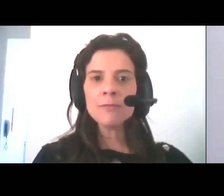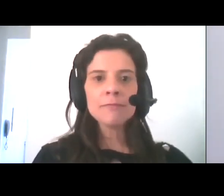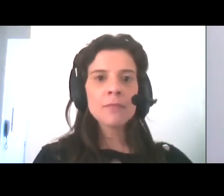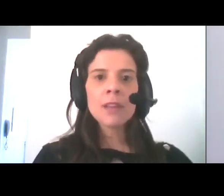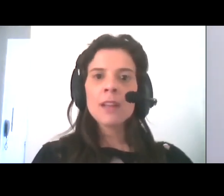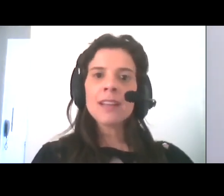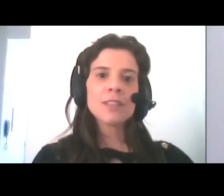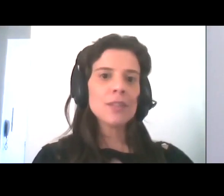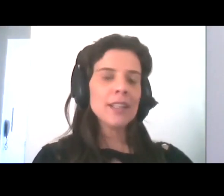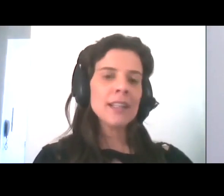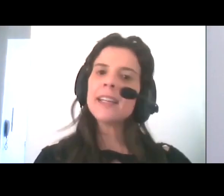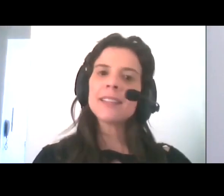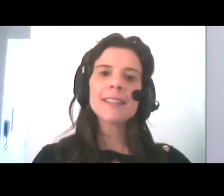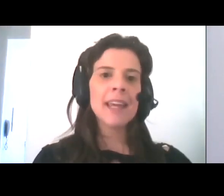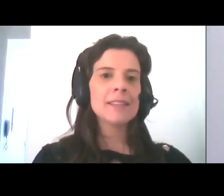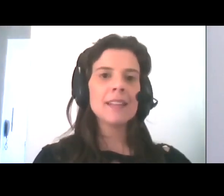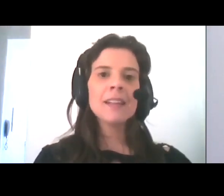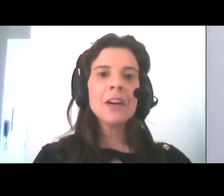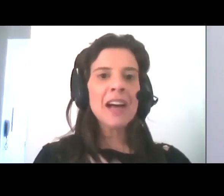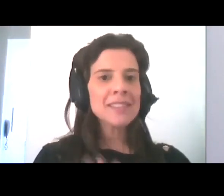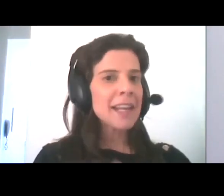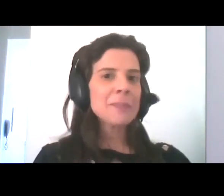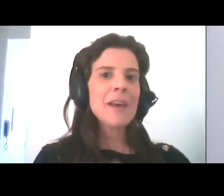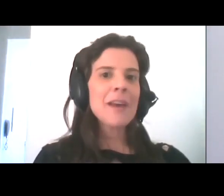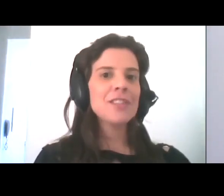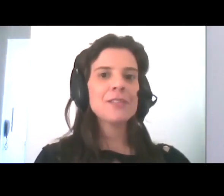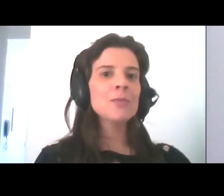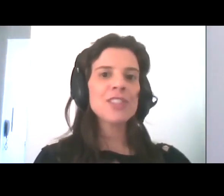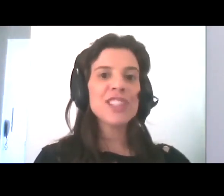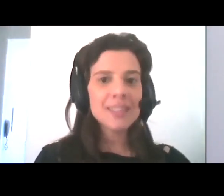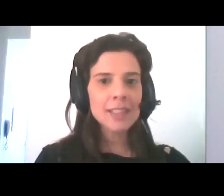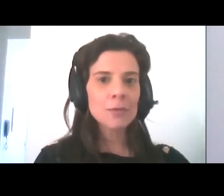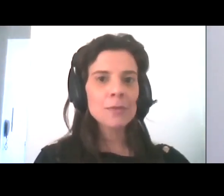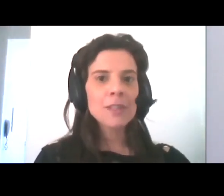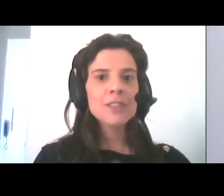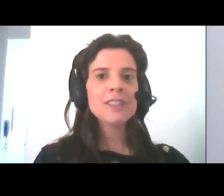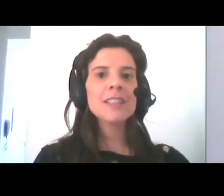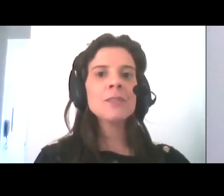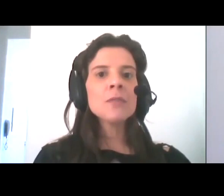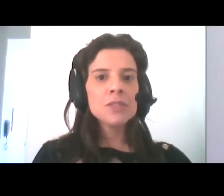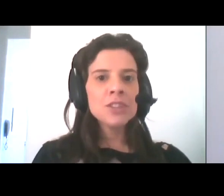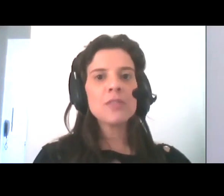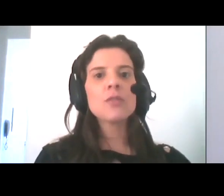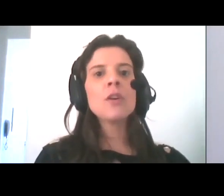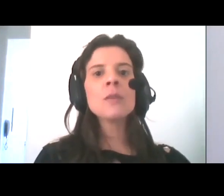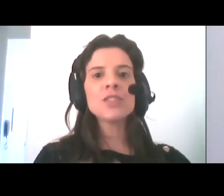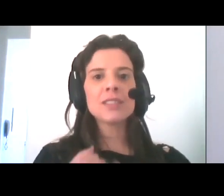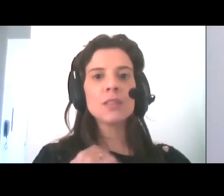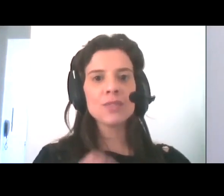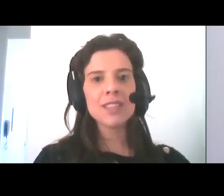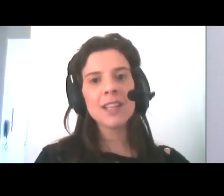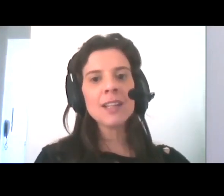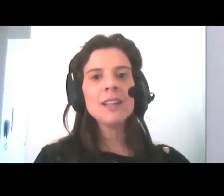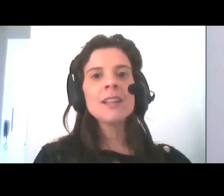direção, assessoria e assistência. As 3 pedem isso, muita gestão. Gestão de pessoas, gestão